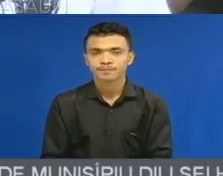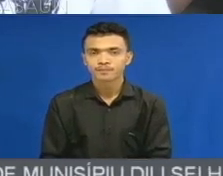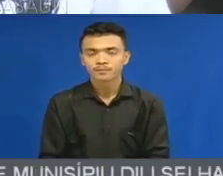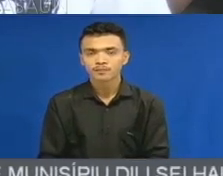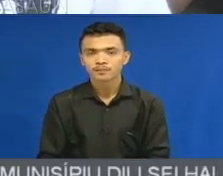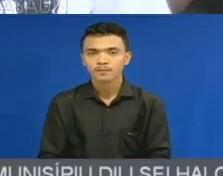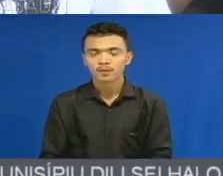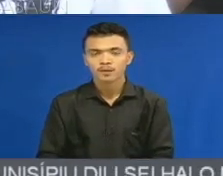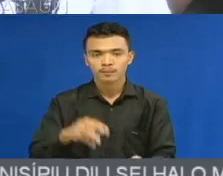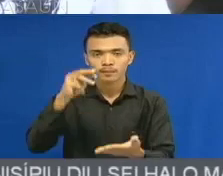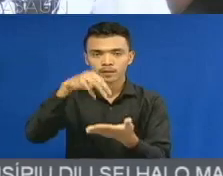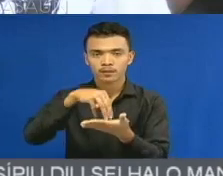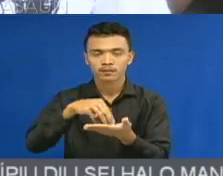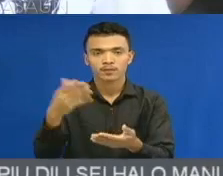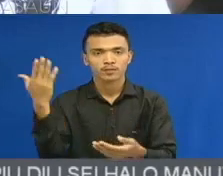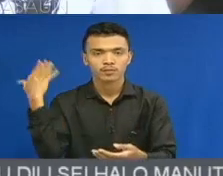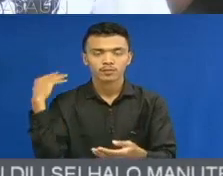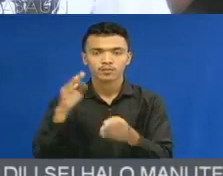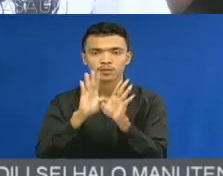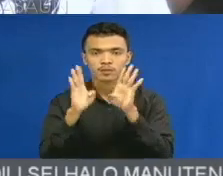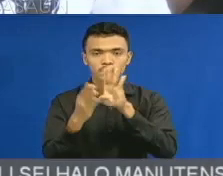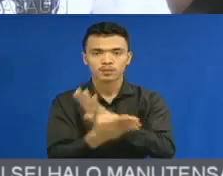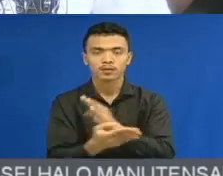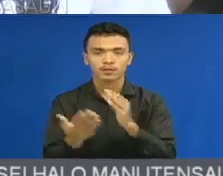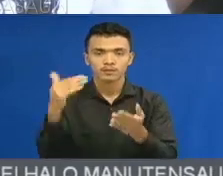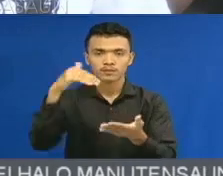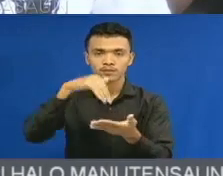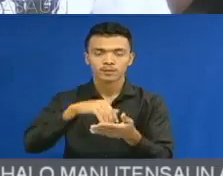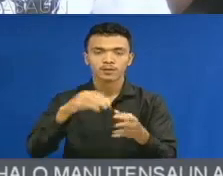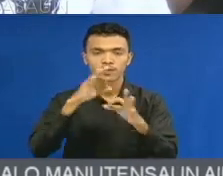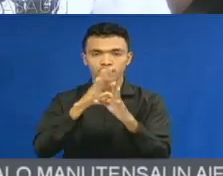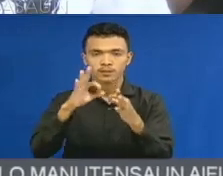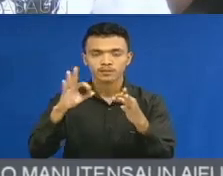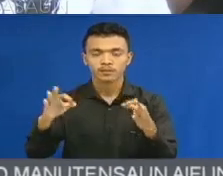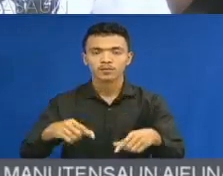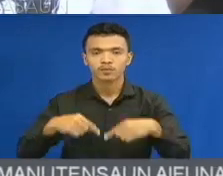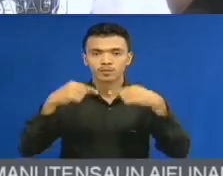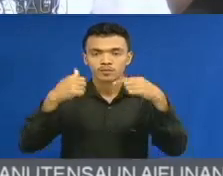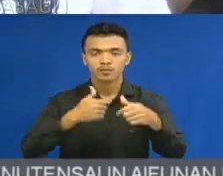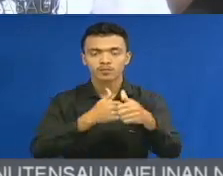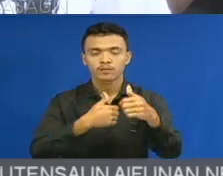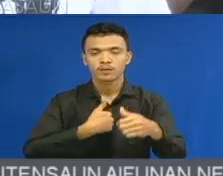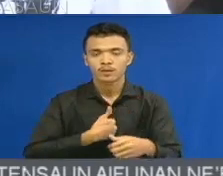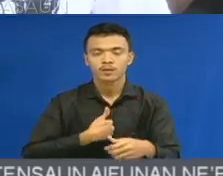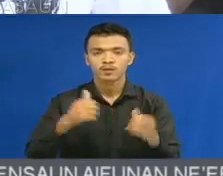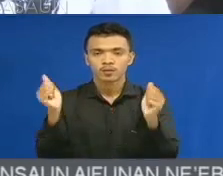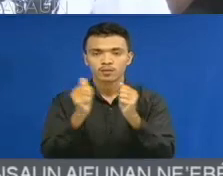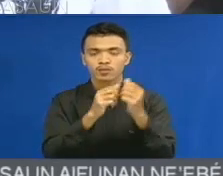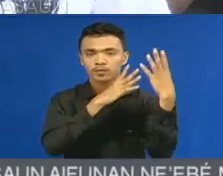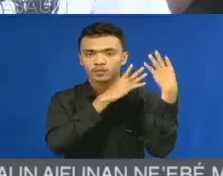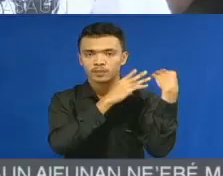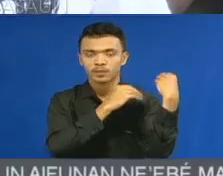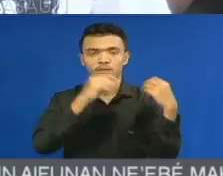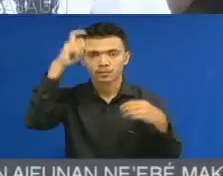Experiência, no matéria ser no meu lugar, na fila que sai faliba, ita ne espírito ato sacrifica tenean, com experiência, capacidade no